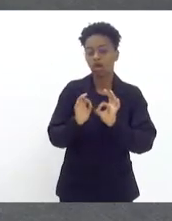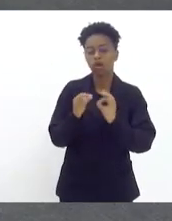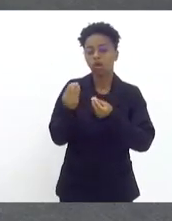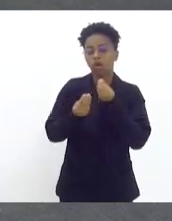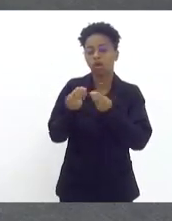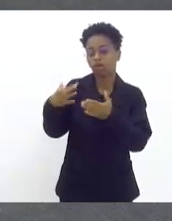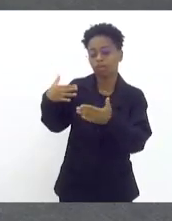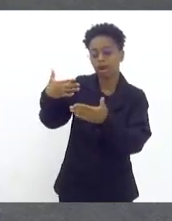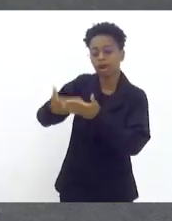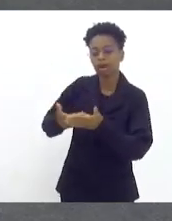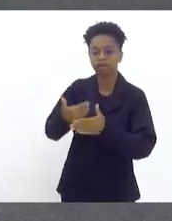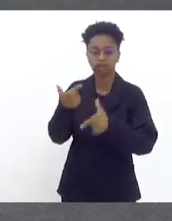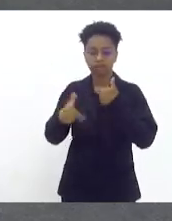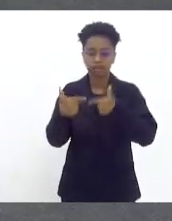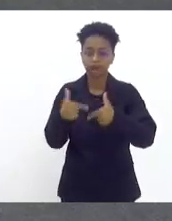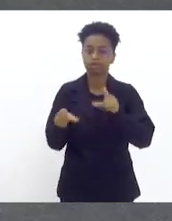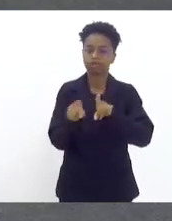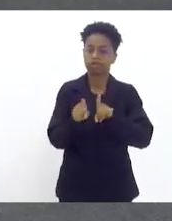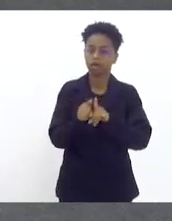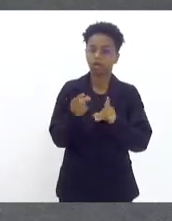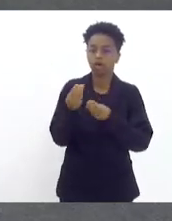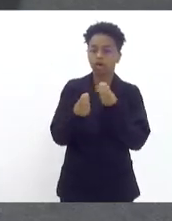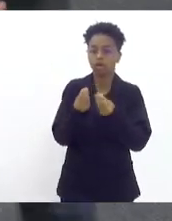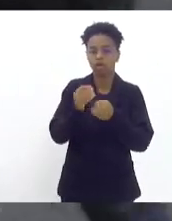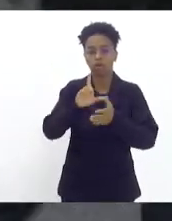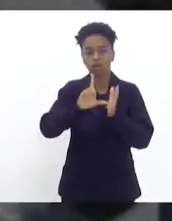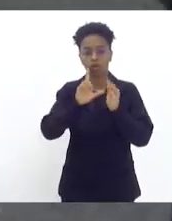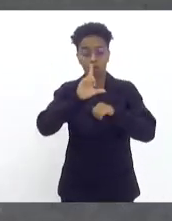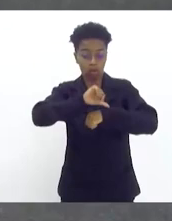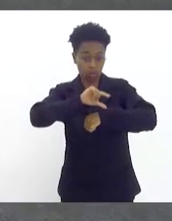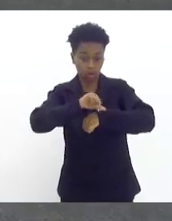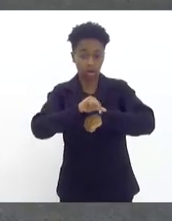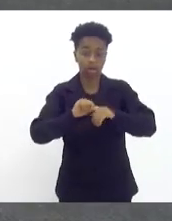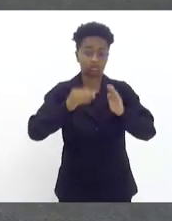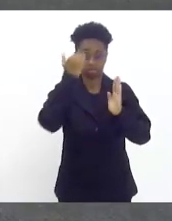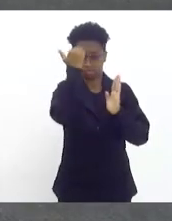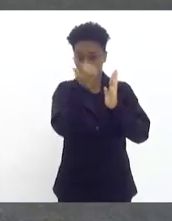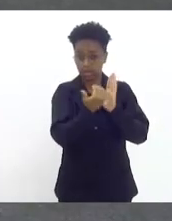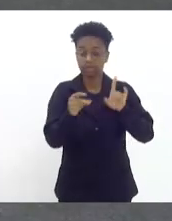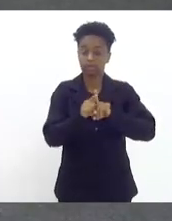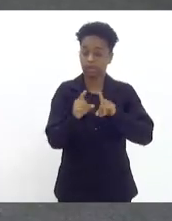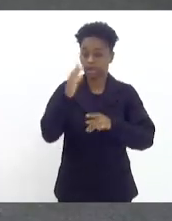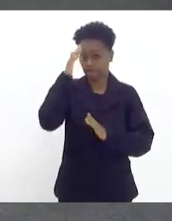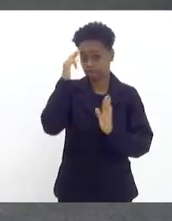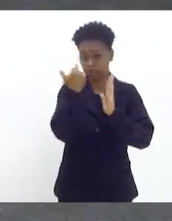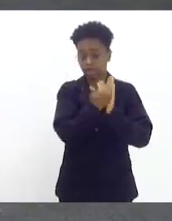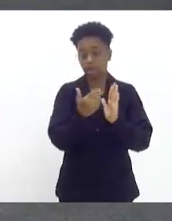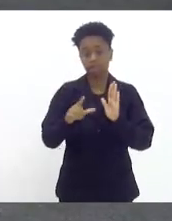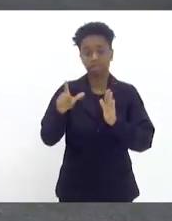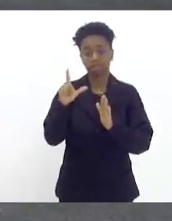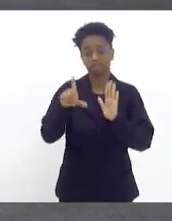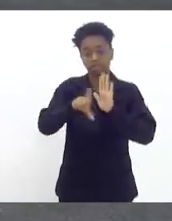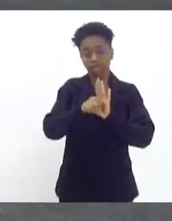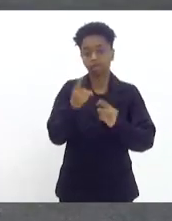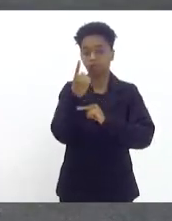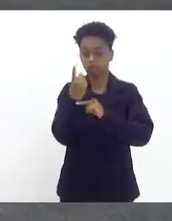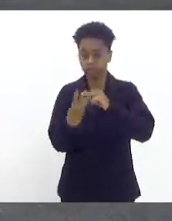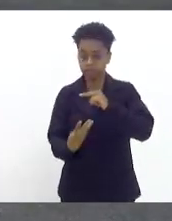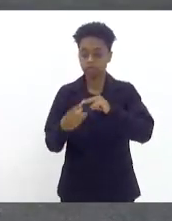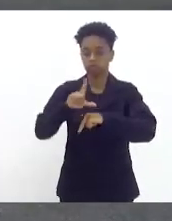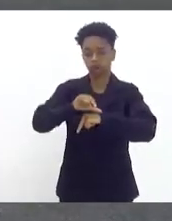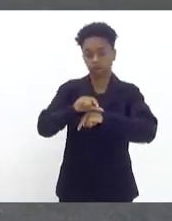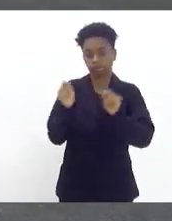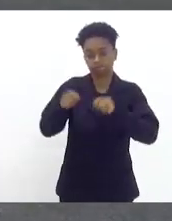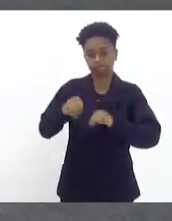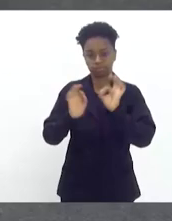e salários a reorganização da carga horária a o respeito a lei de um terço da carga horária total para planejamento